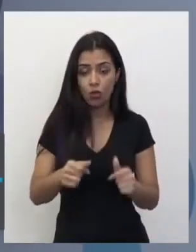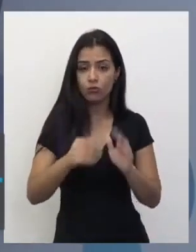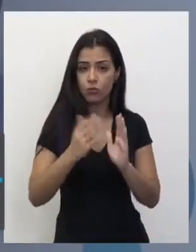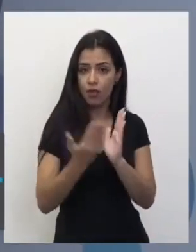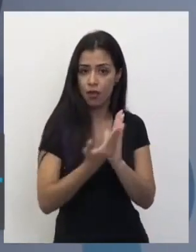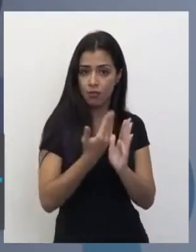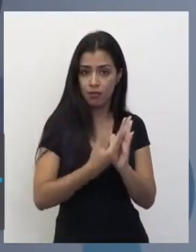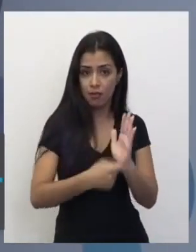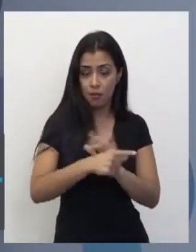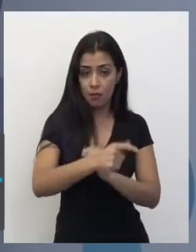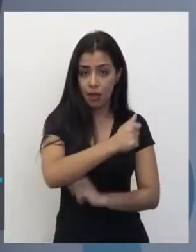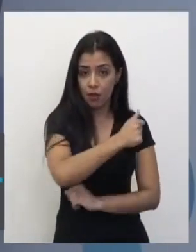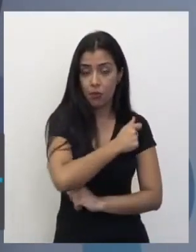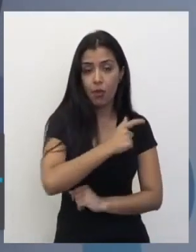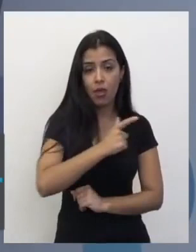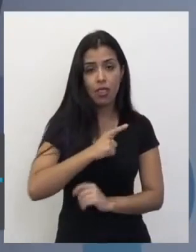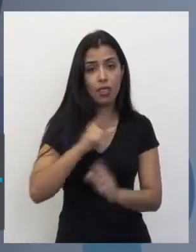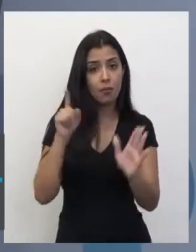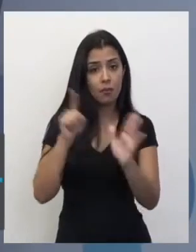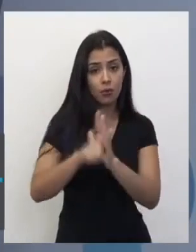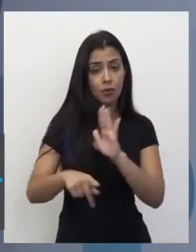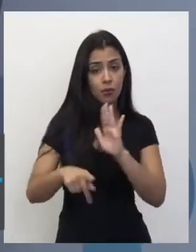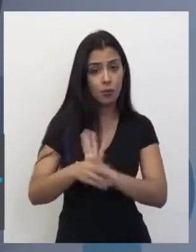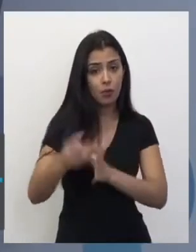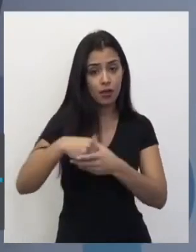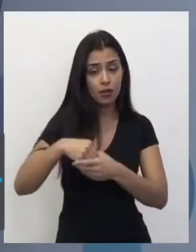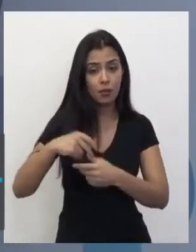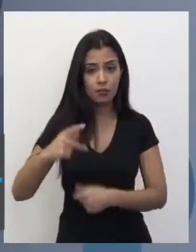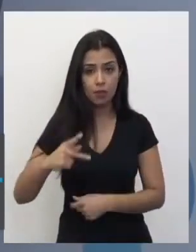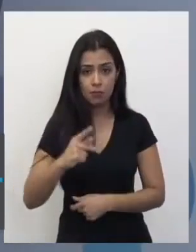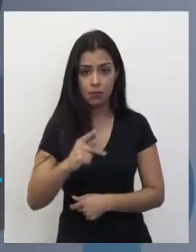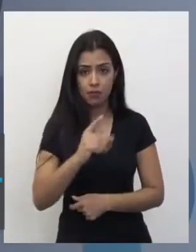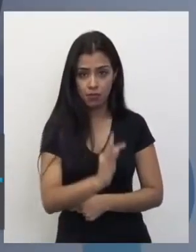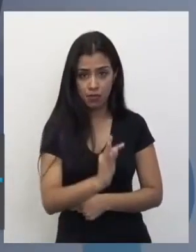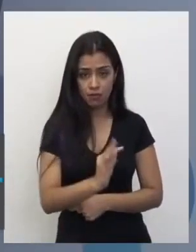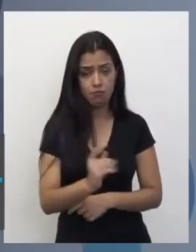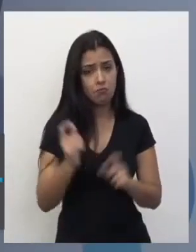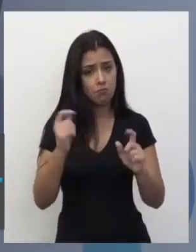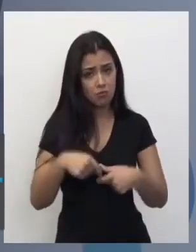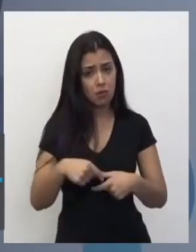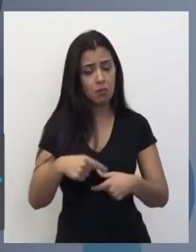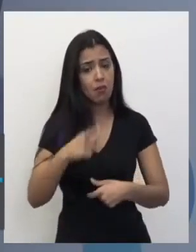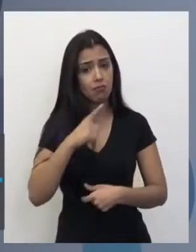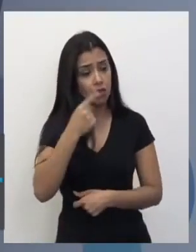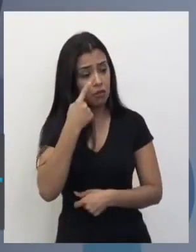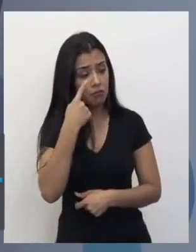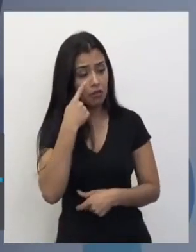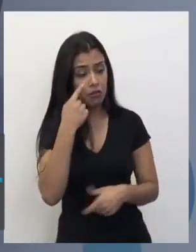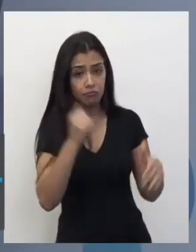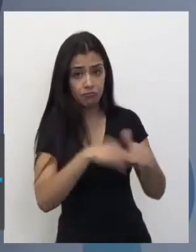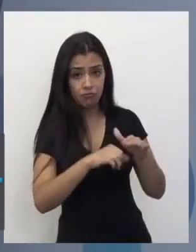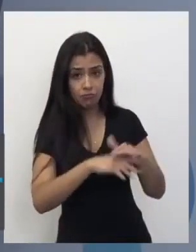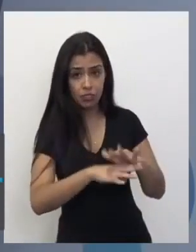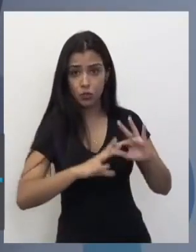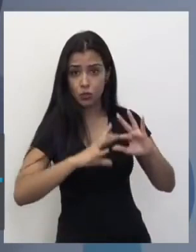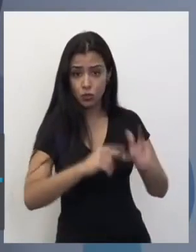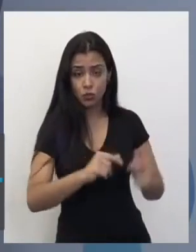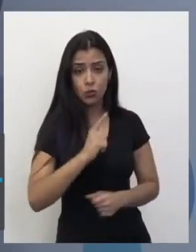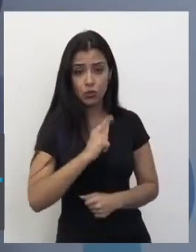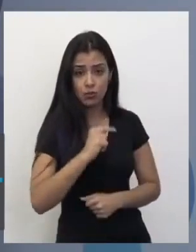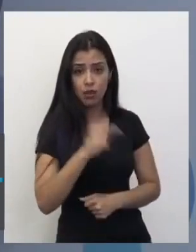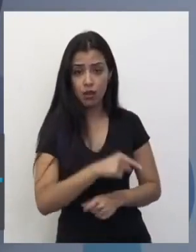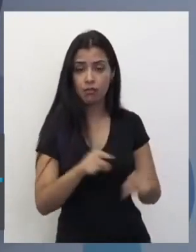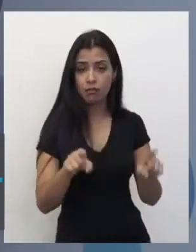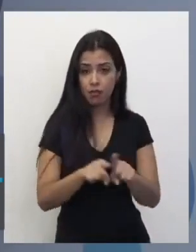aluno, tem as questões, está no PPT, então se vocês podem ir lá no repositório, conferir que tem toda a questão e tem outras questões